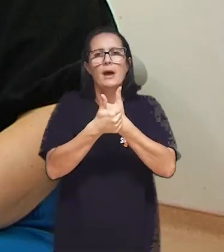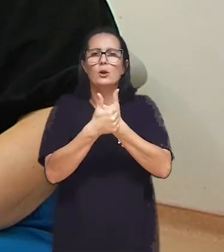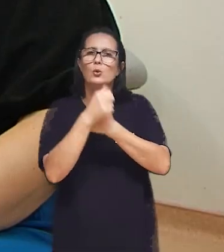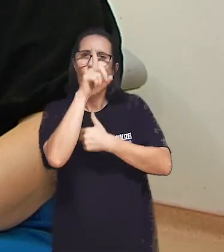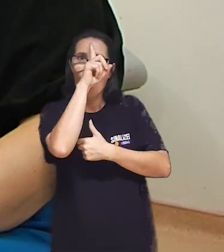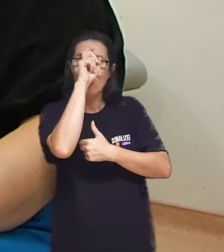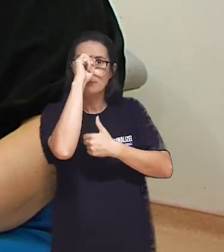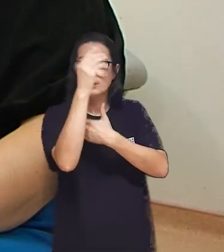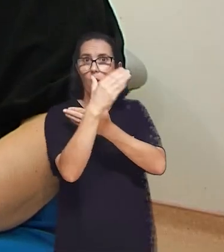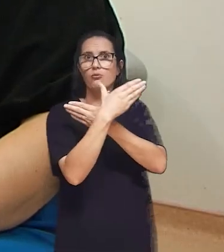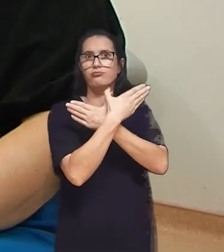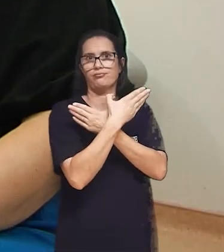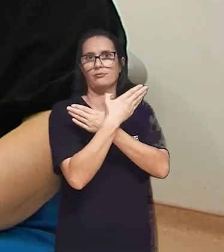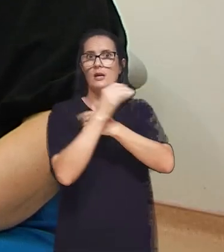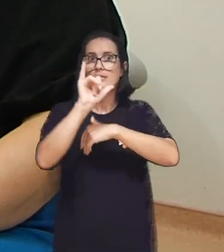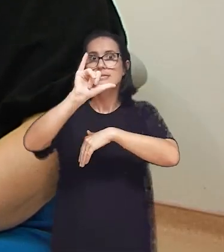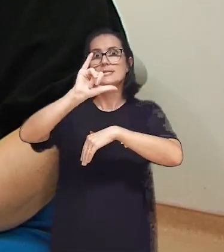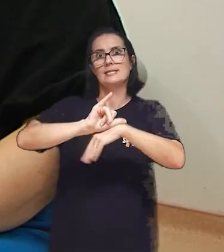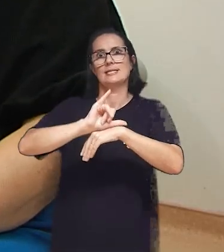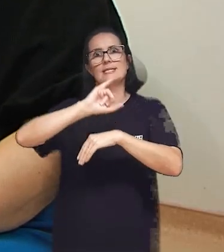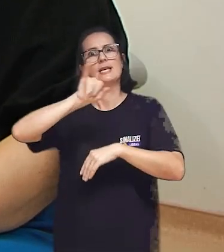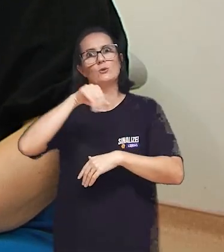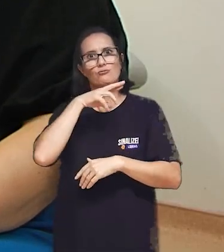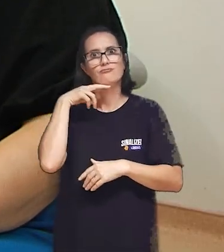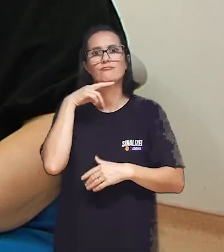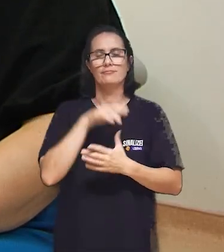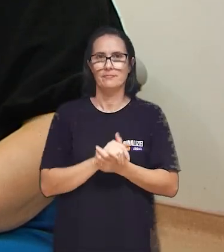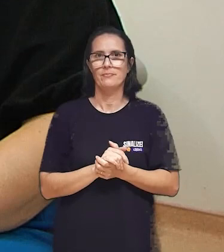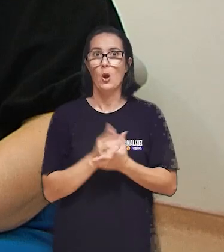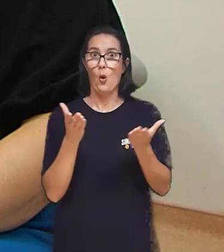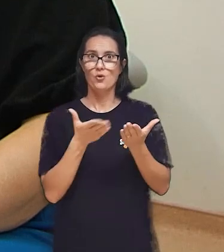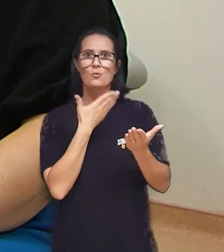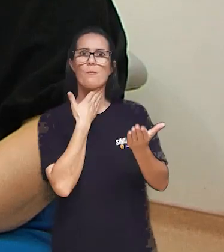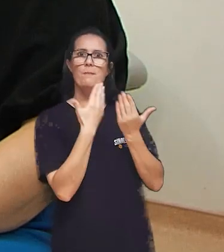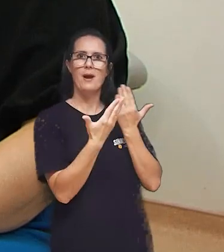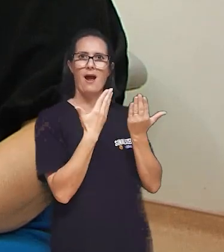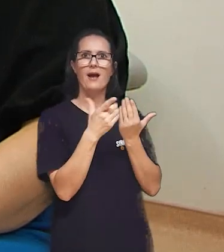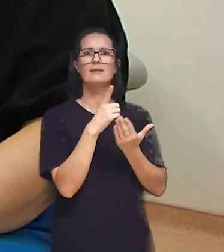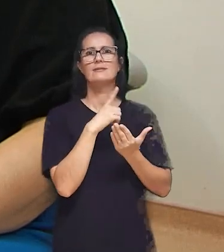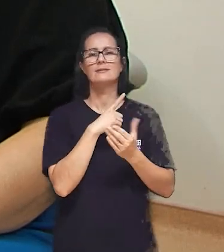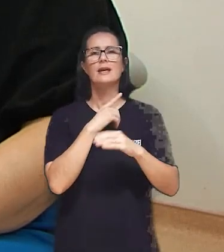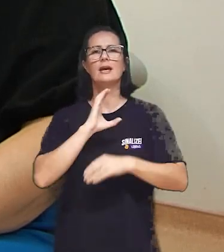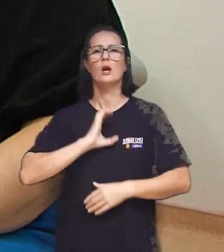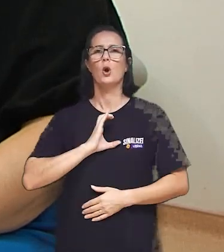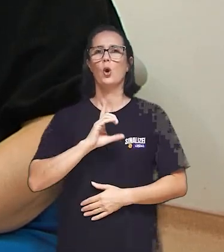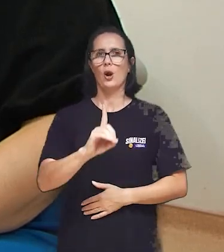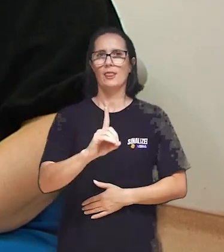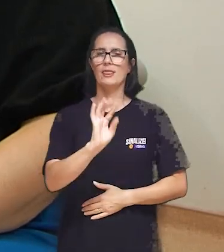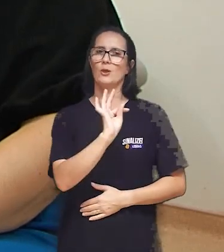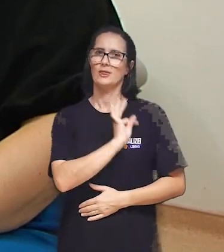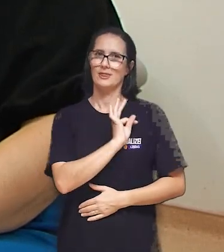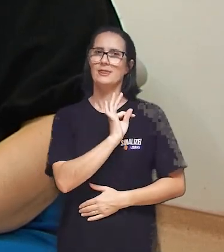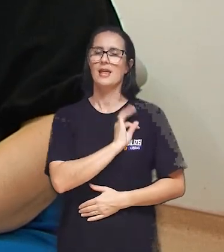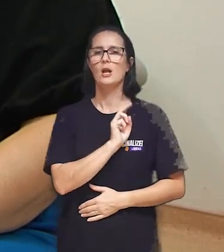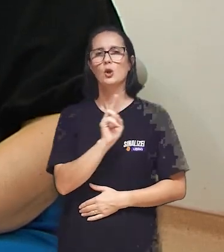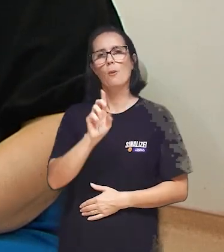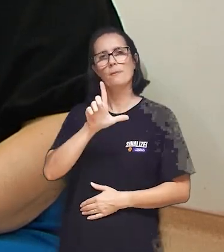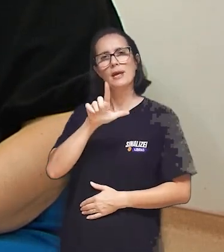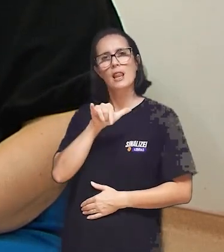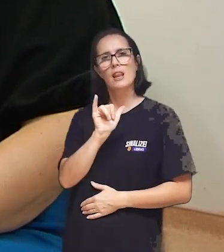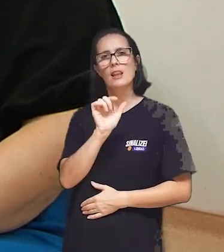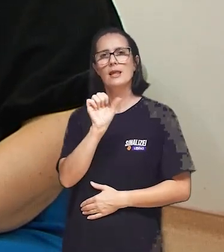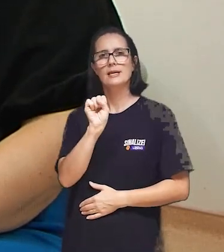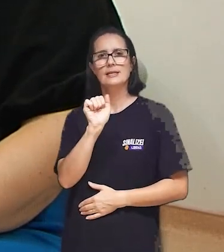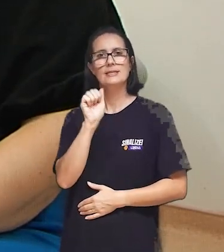município. Para o nosso bate-papo de hoje, nós temos a coordenadora técnica do Hemosc Joinville, Lisandra Bolduan.